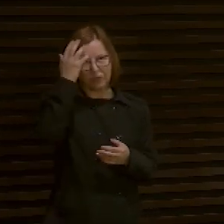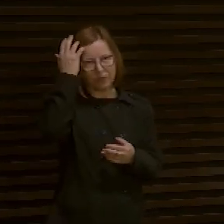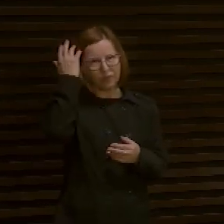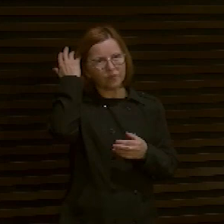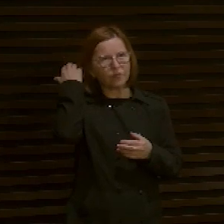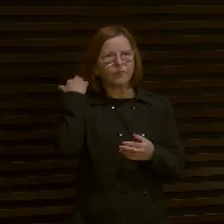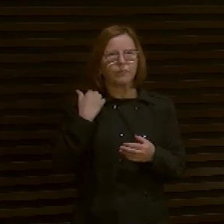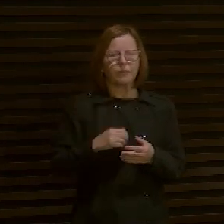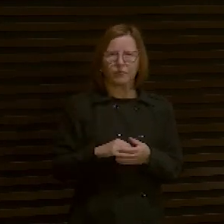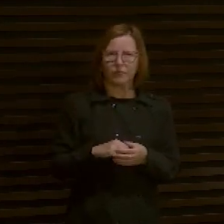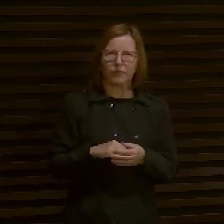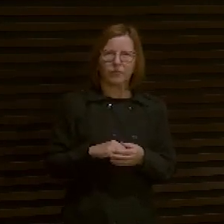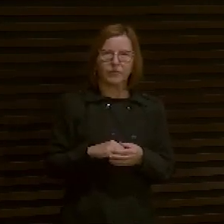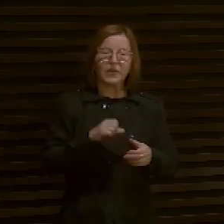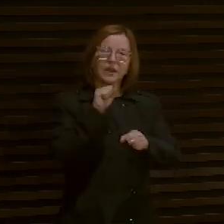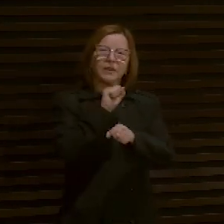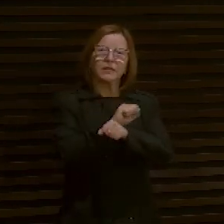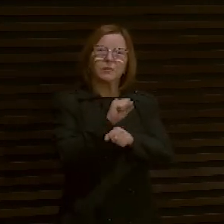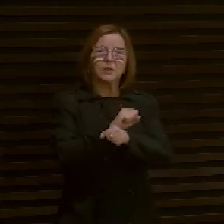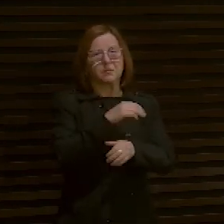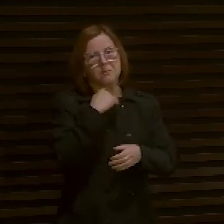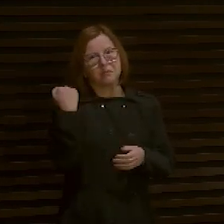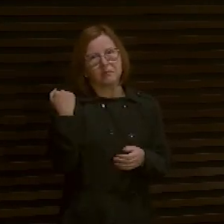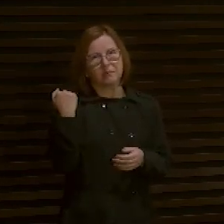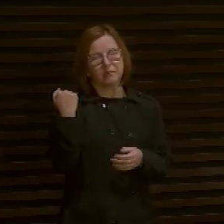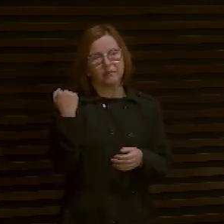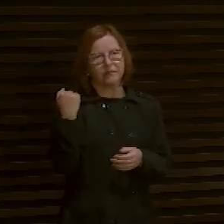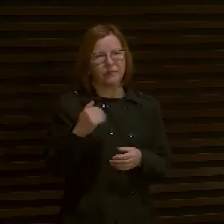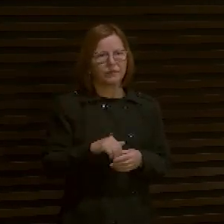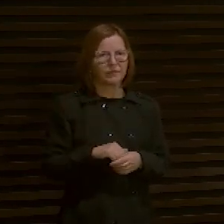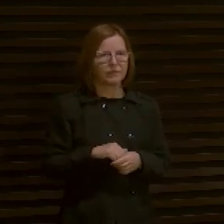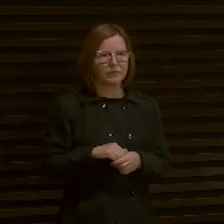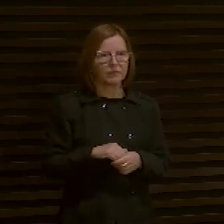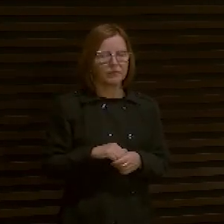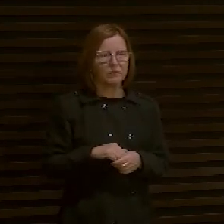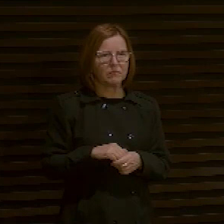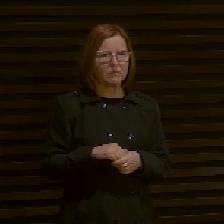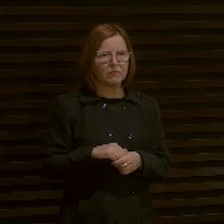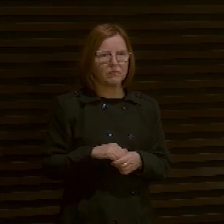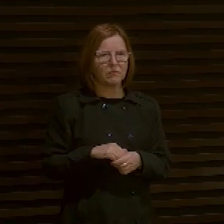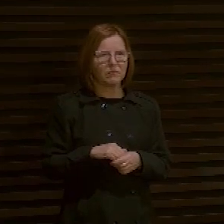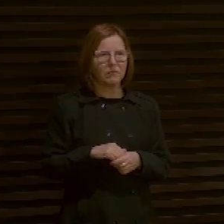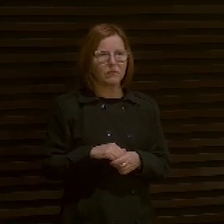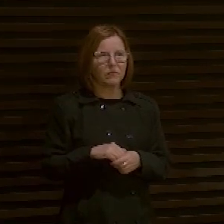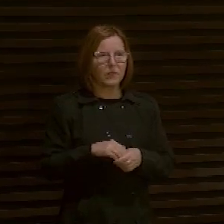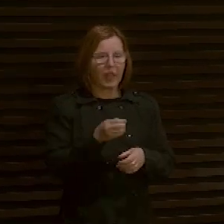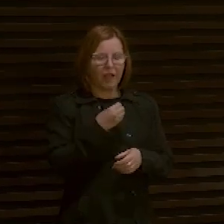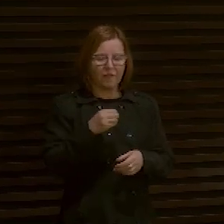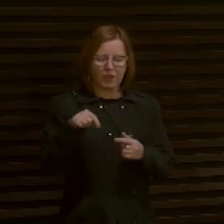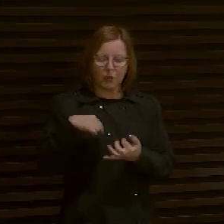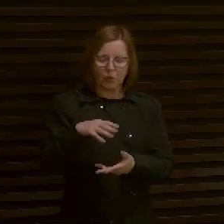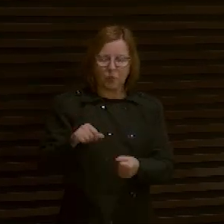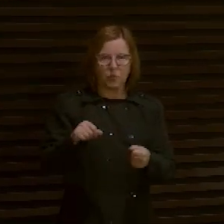nesse mundo, aguardando a morte. A situação do mundo é essa, presa nos seus